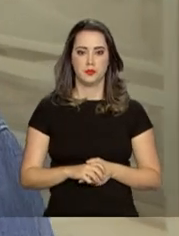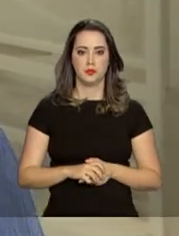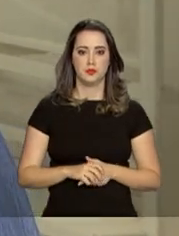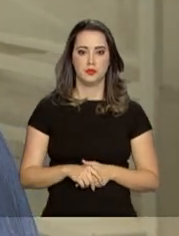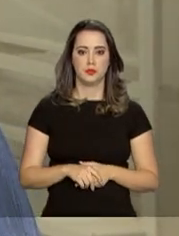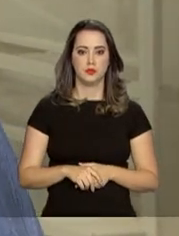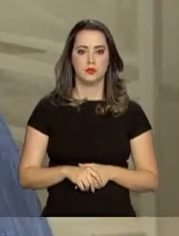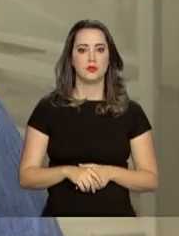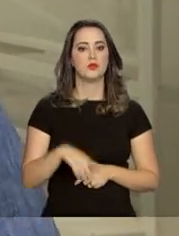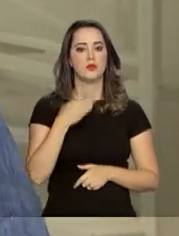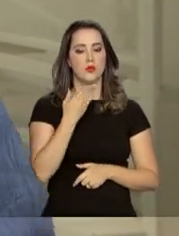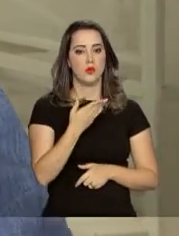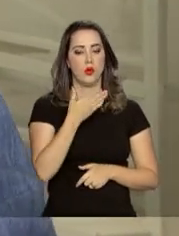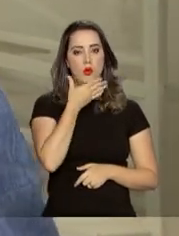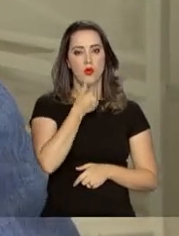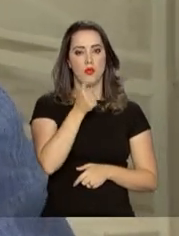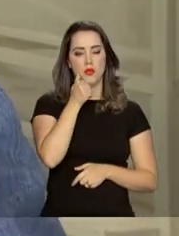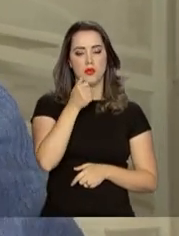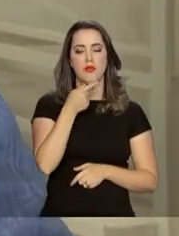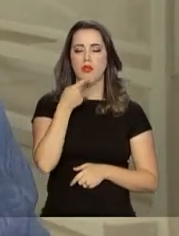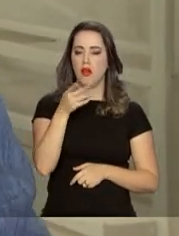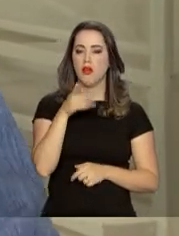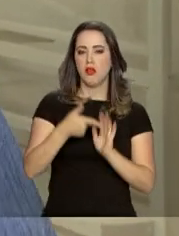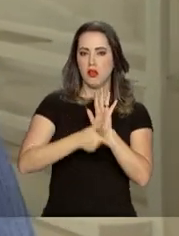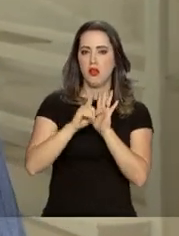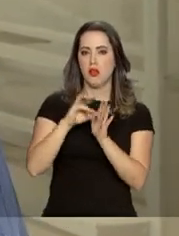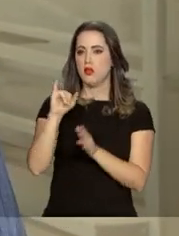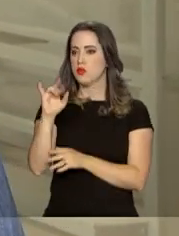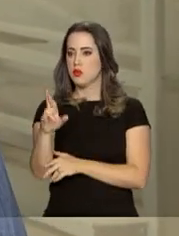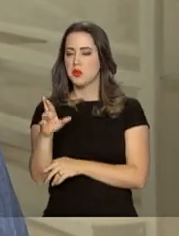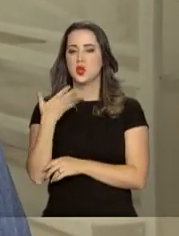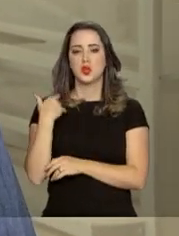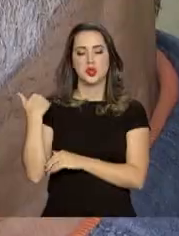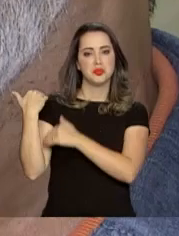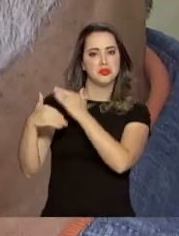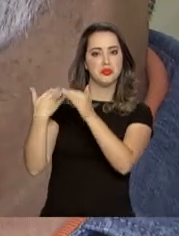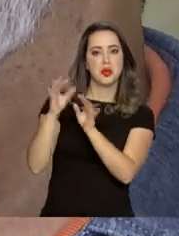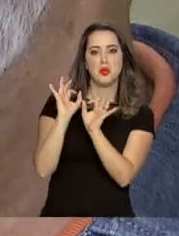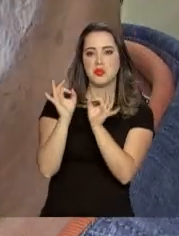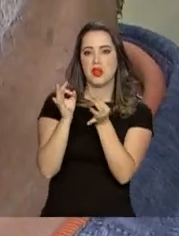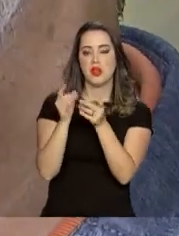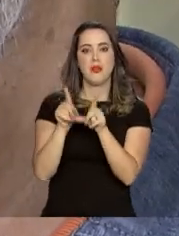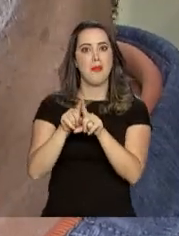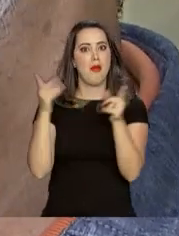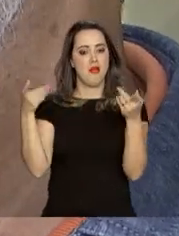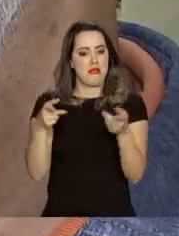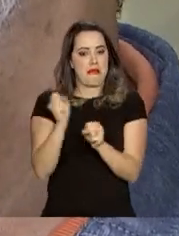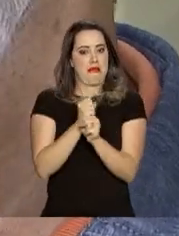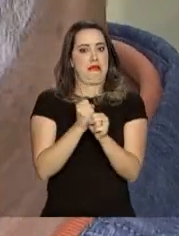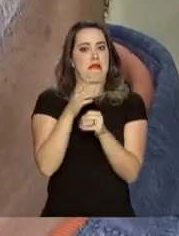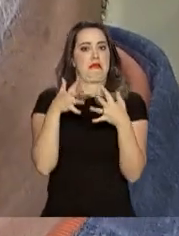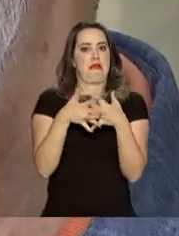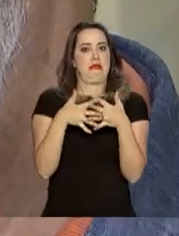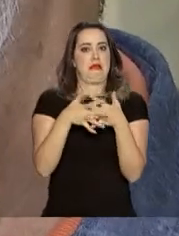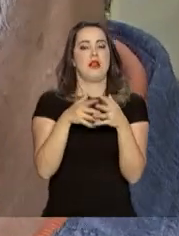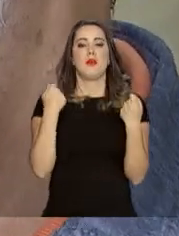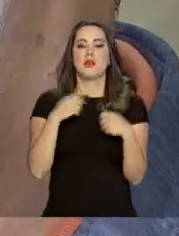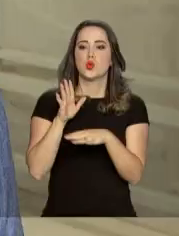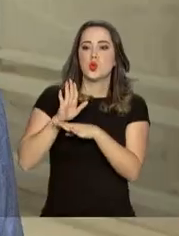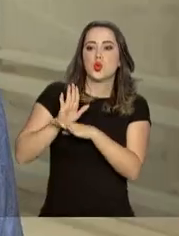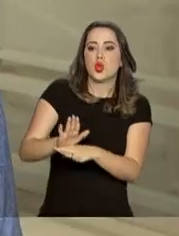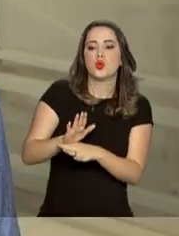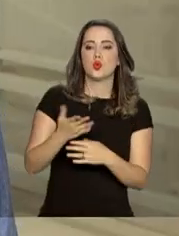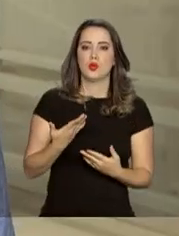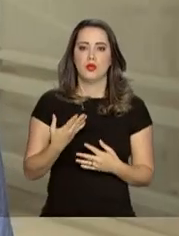jorge conta que até se virava bem com o imposto de renda mas esse ano as coisas ficaram complicadas e ele precisou de ajuda